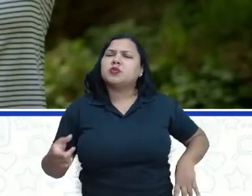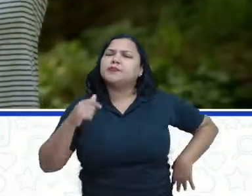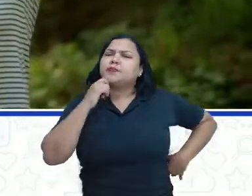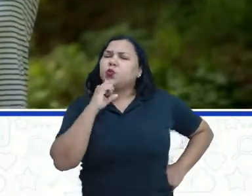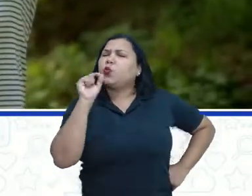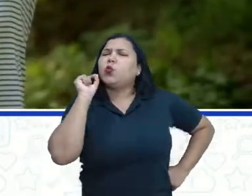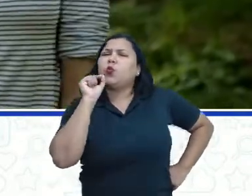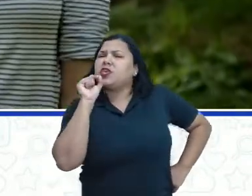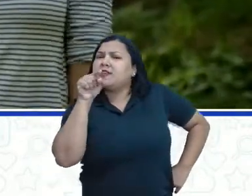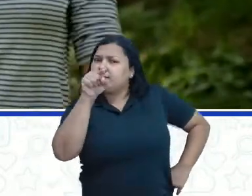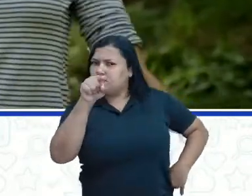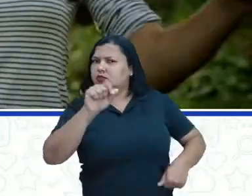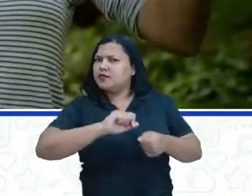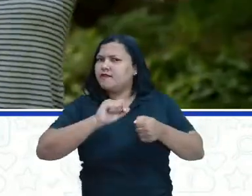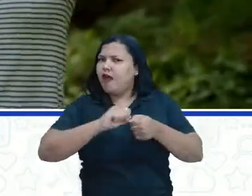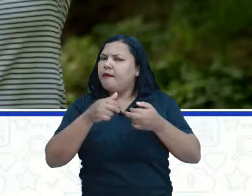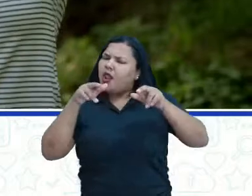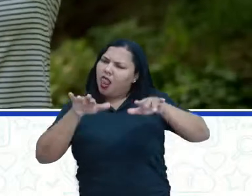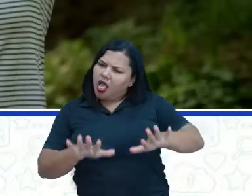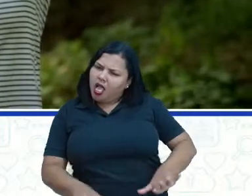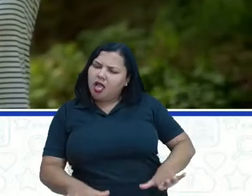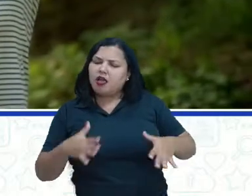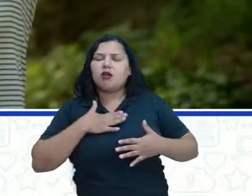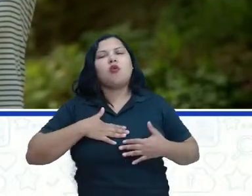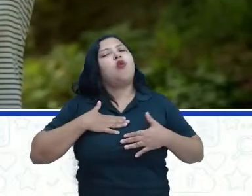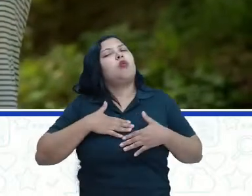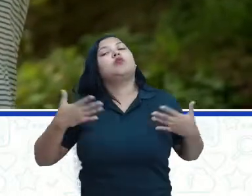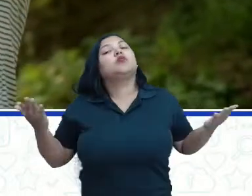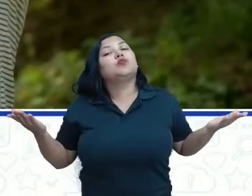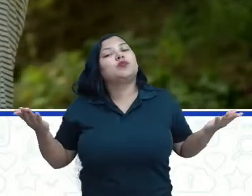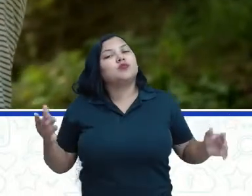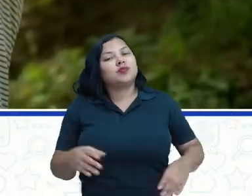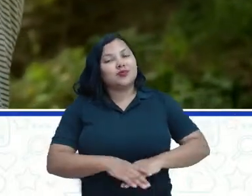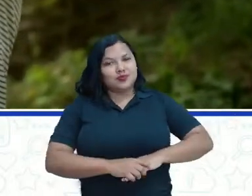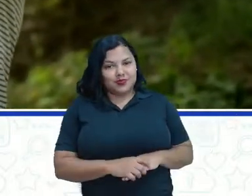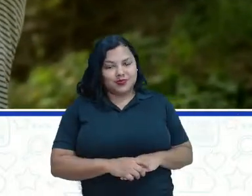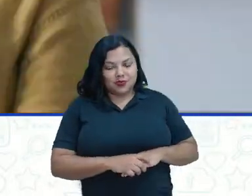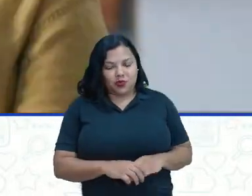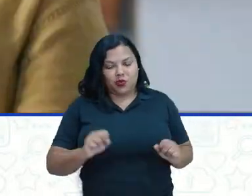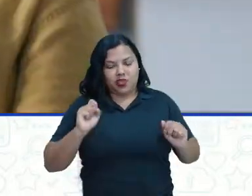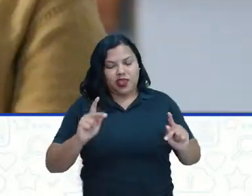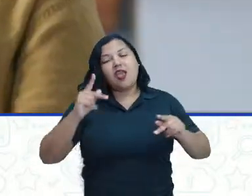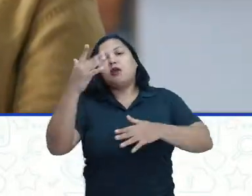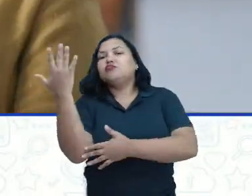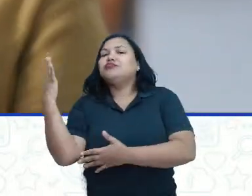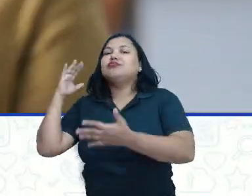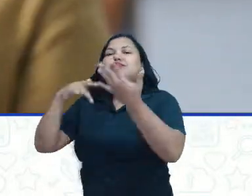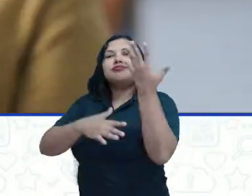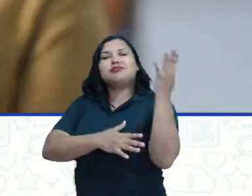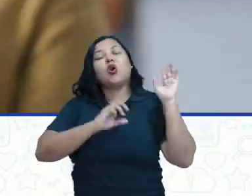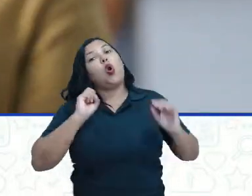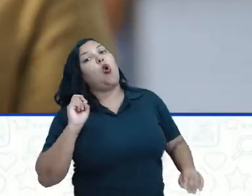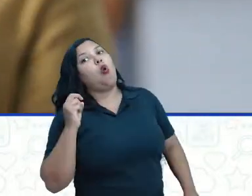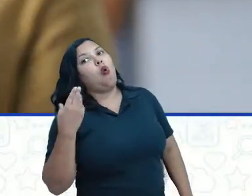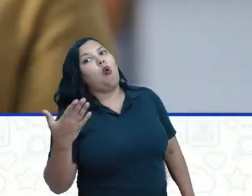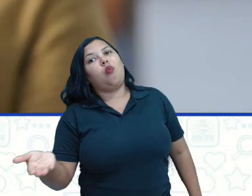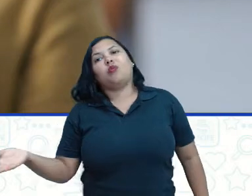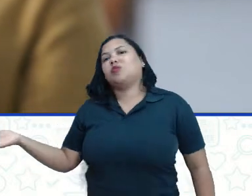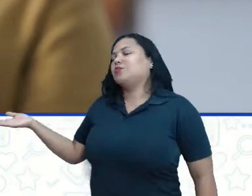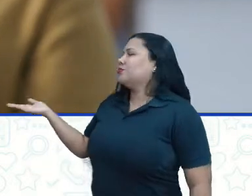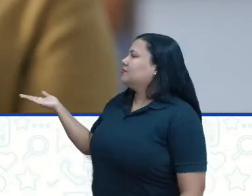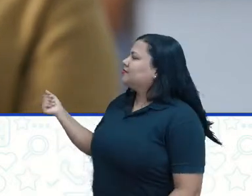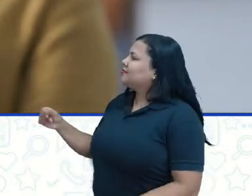like to do to relax? O que você gosta de fazer para relaxar? Outdoor activities, atividades ao ar livre, Or a